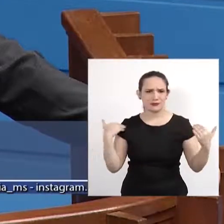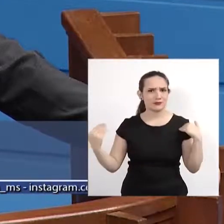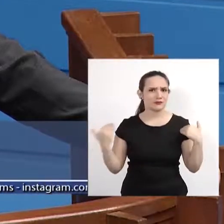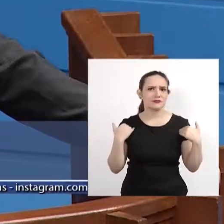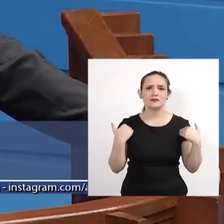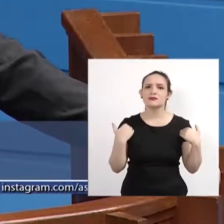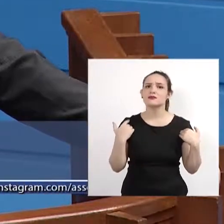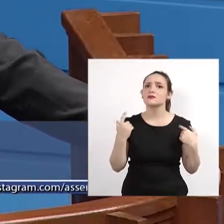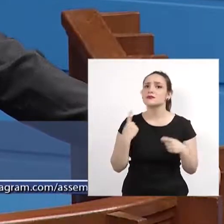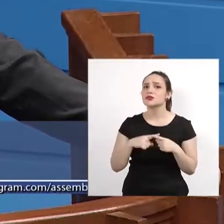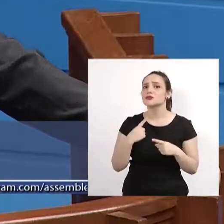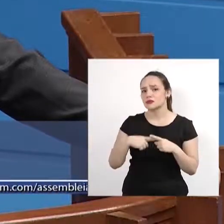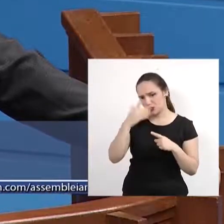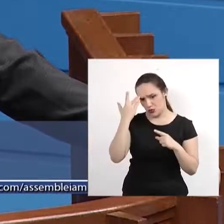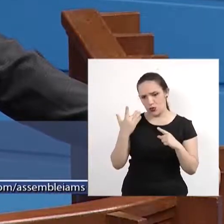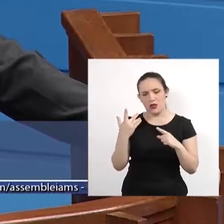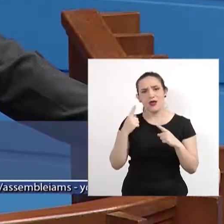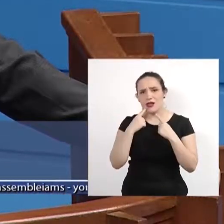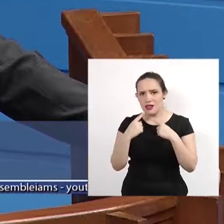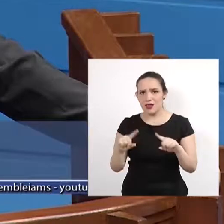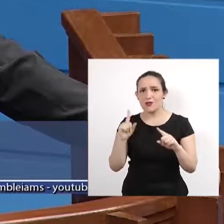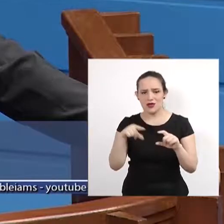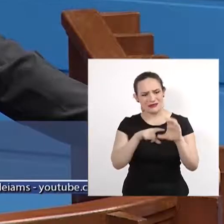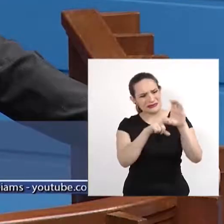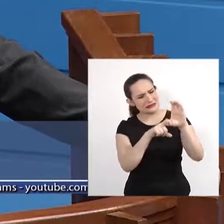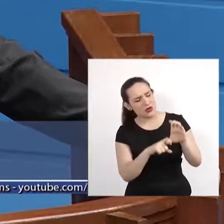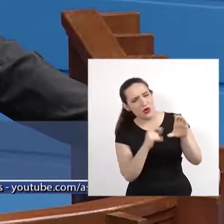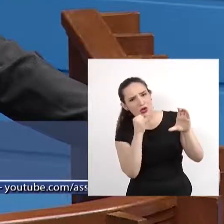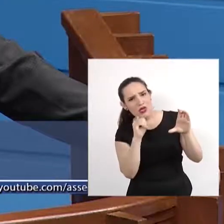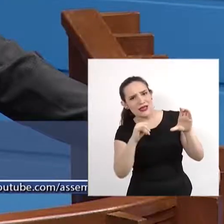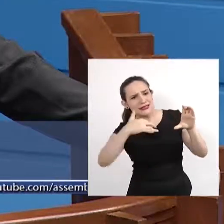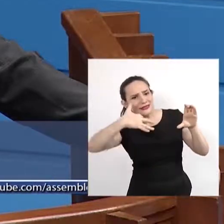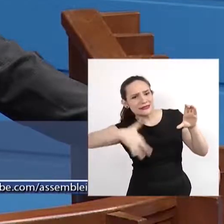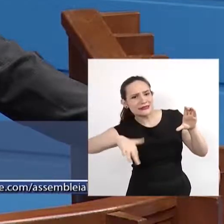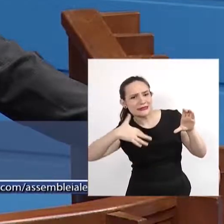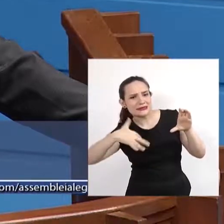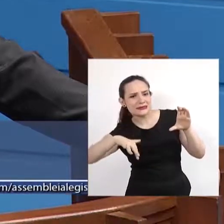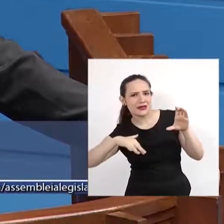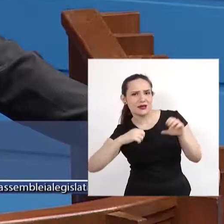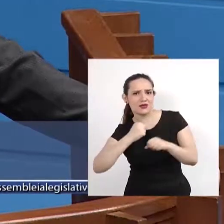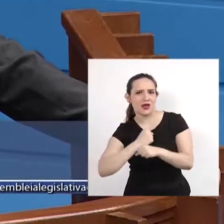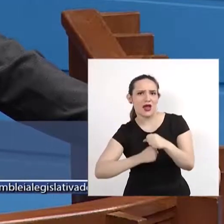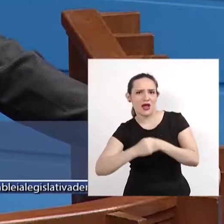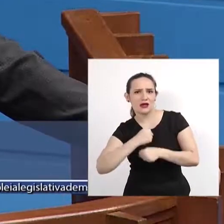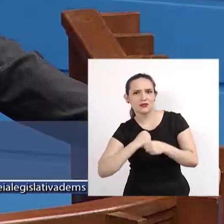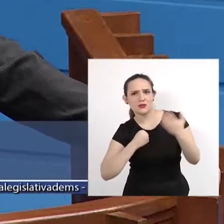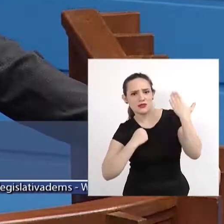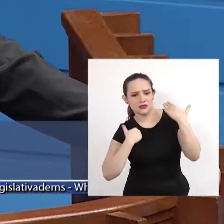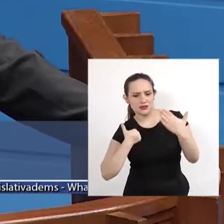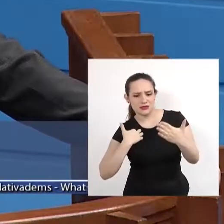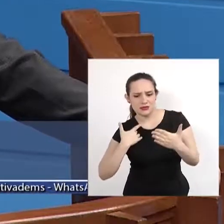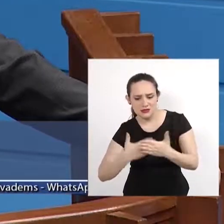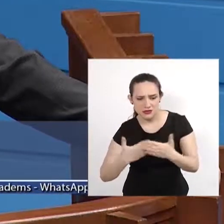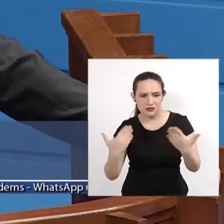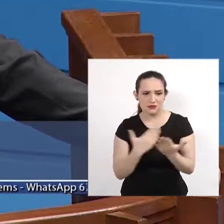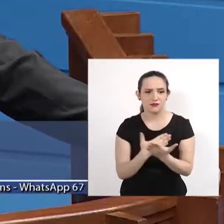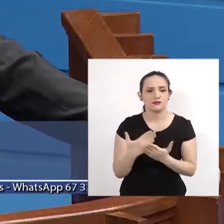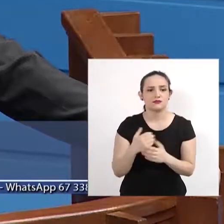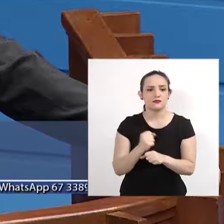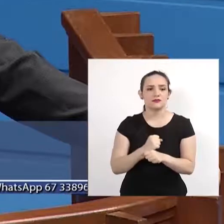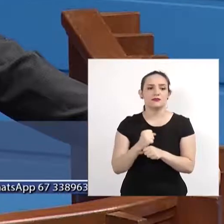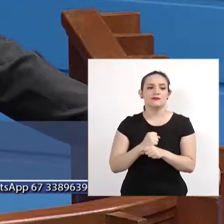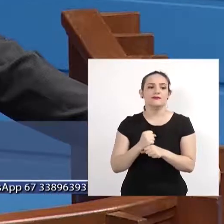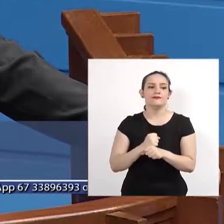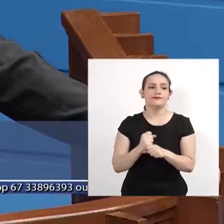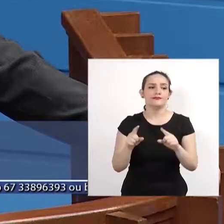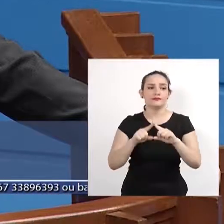estado, reclamando das altas contas que vieram no final do ano passado e início deste ano. E as